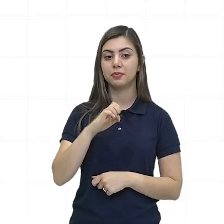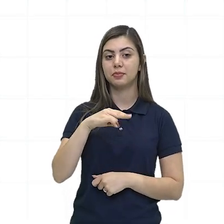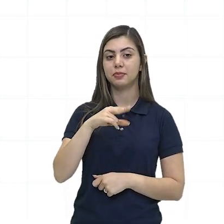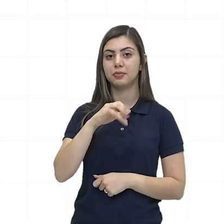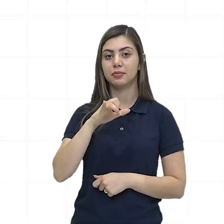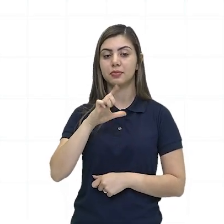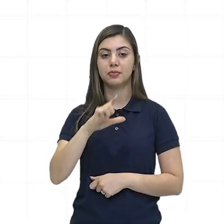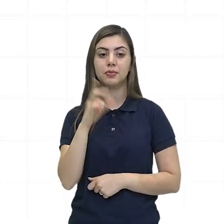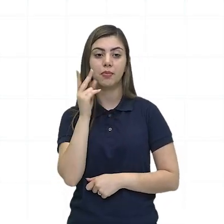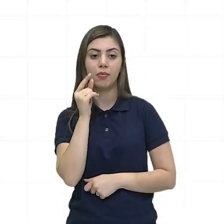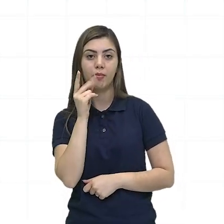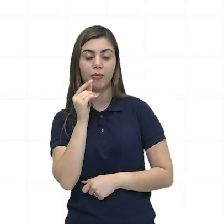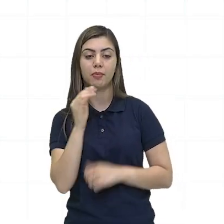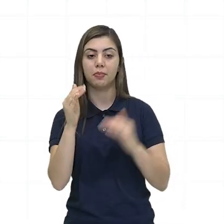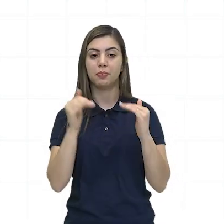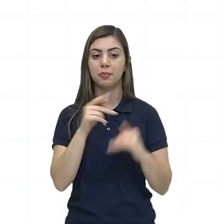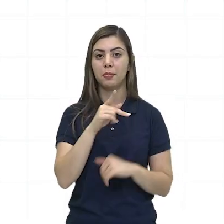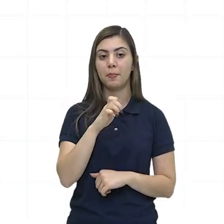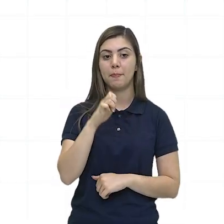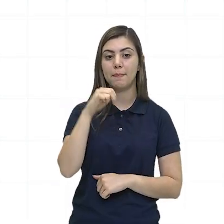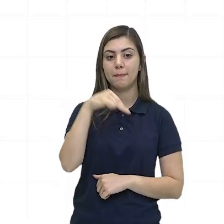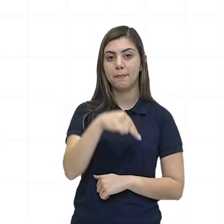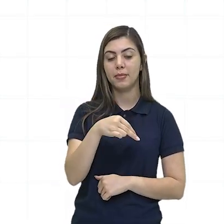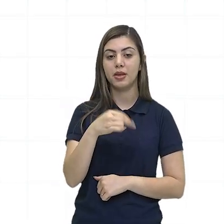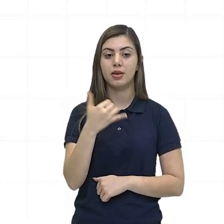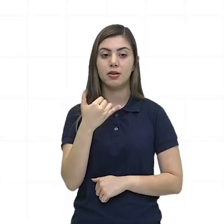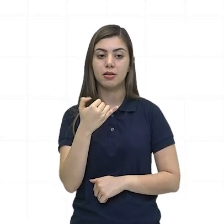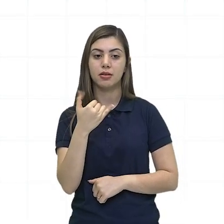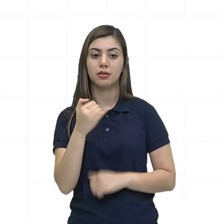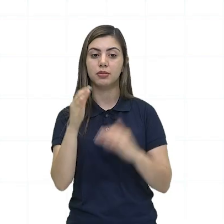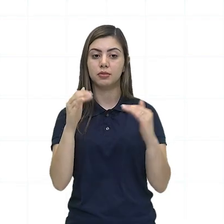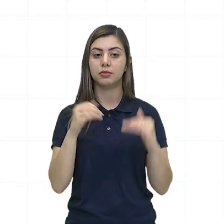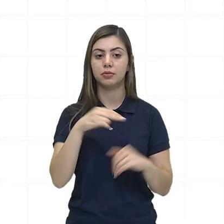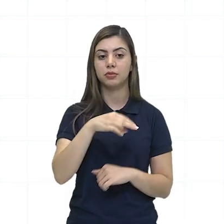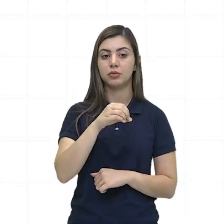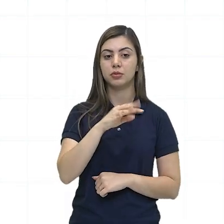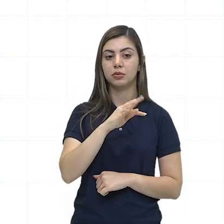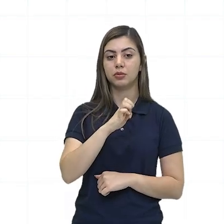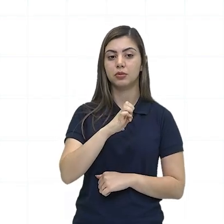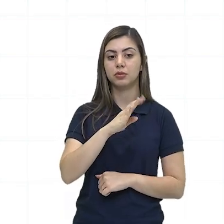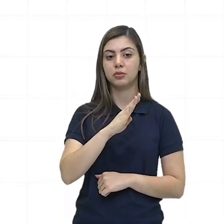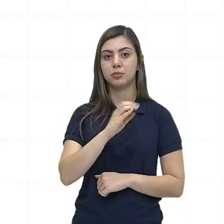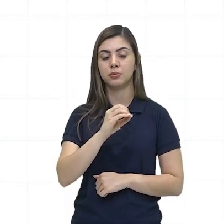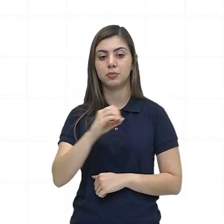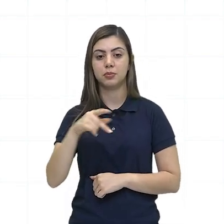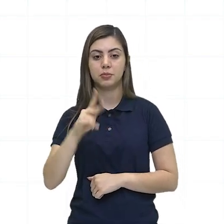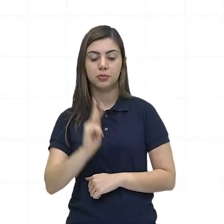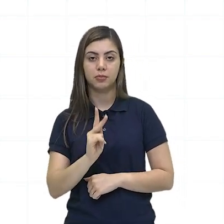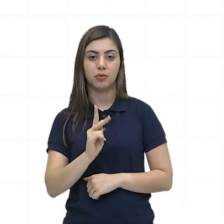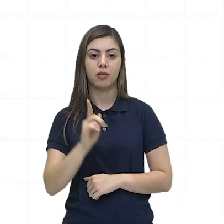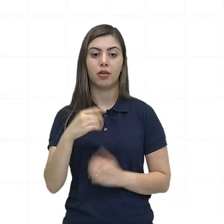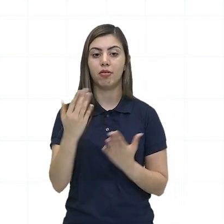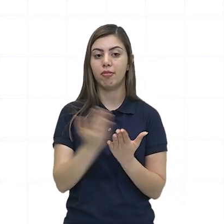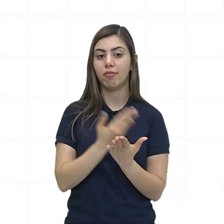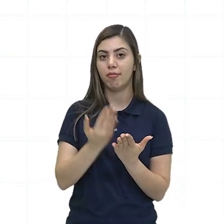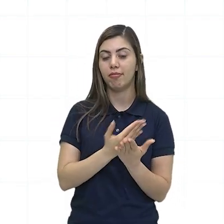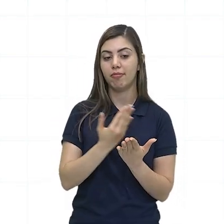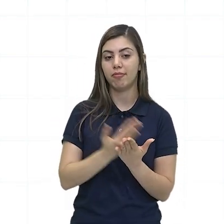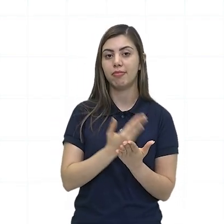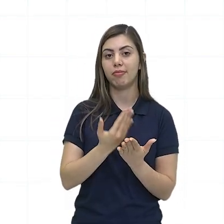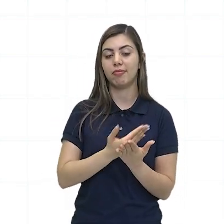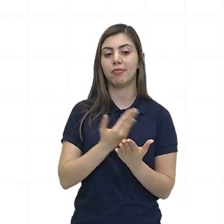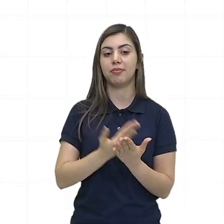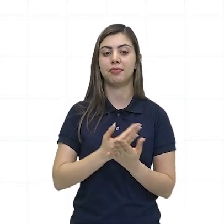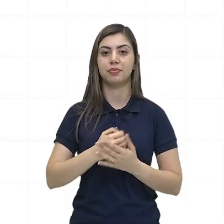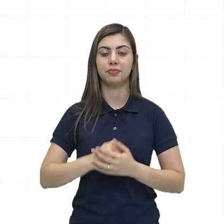lápis, pen, pen, caneta, notebook, notebook, que em inglês